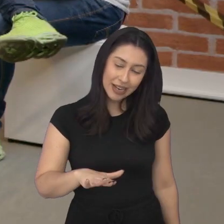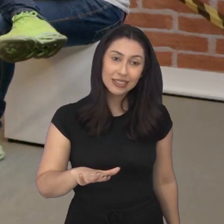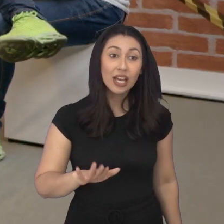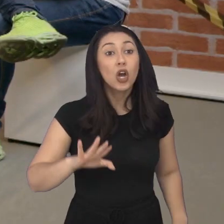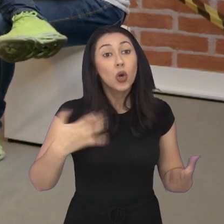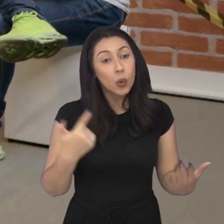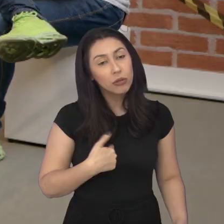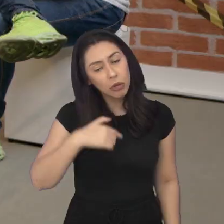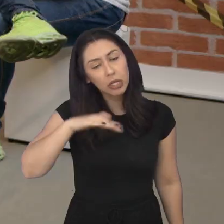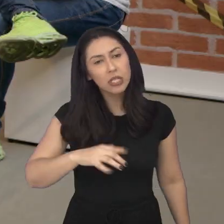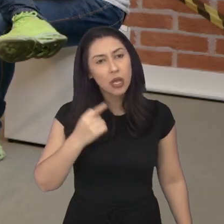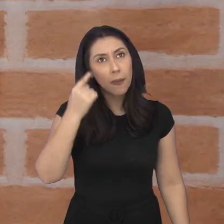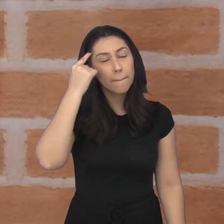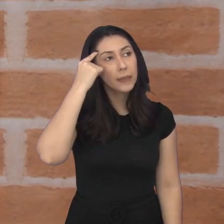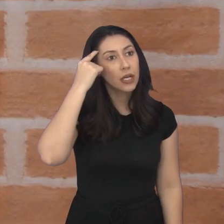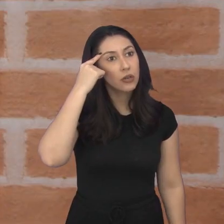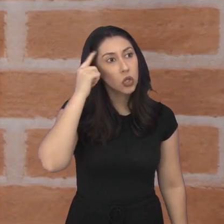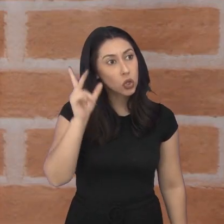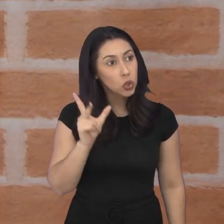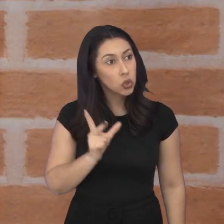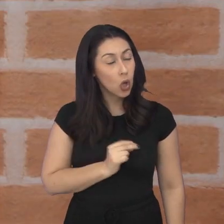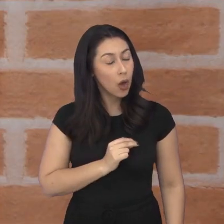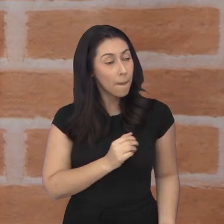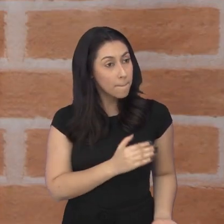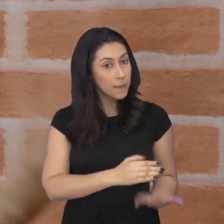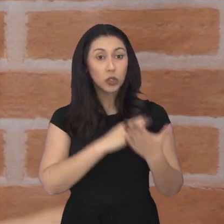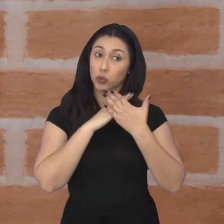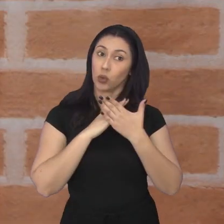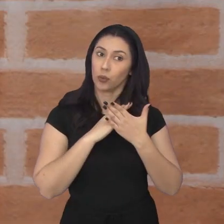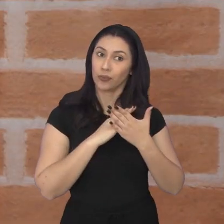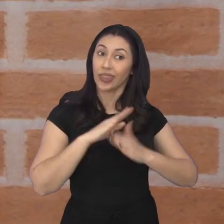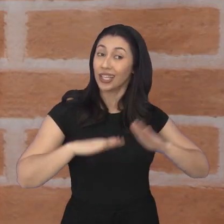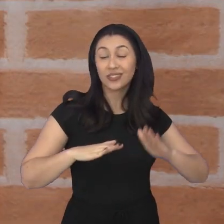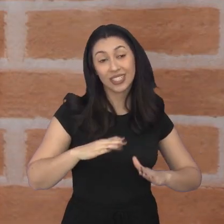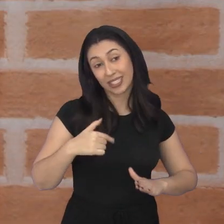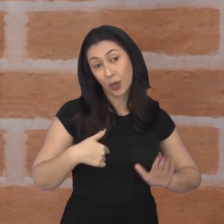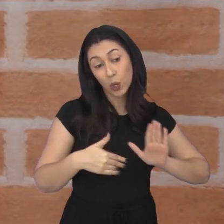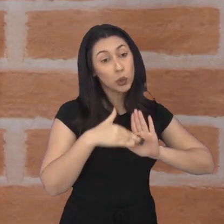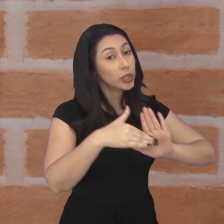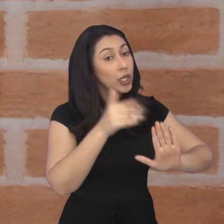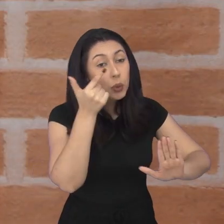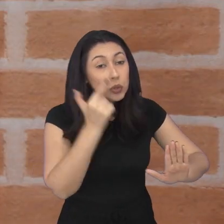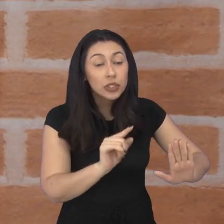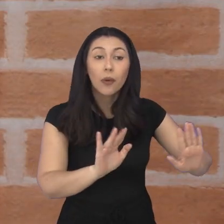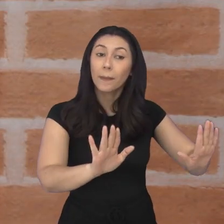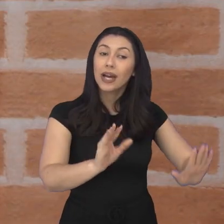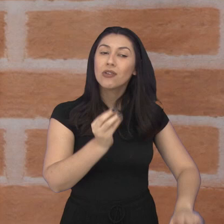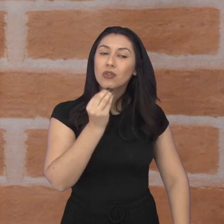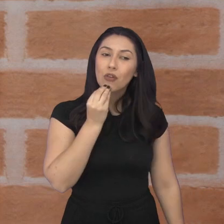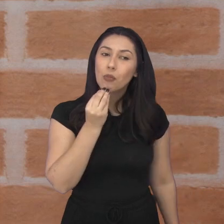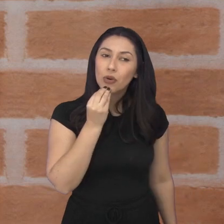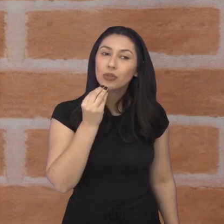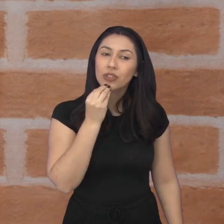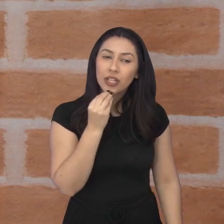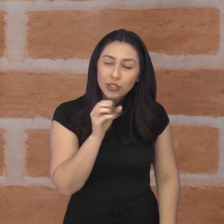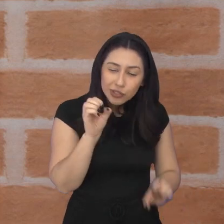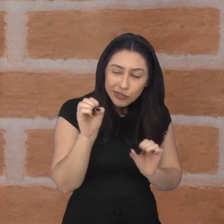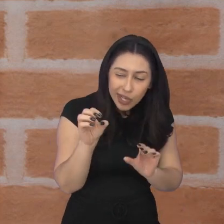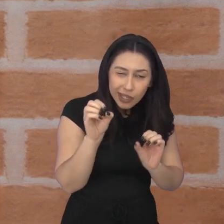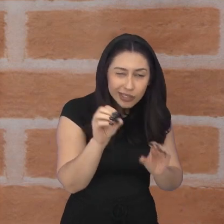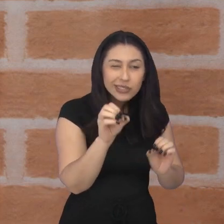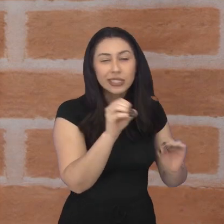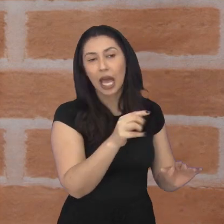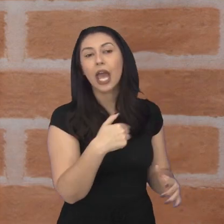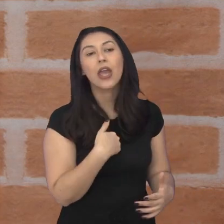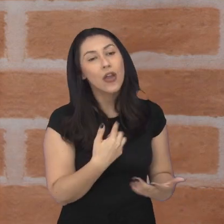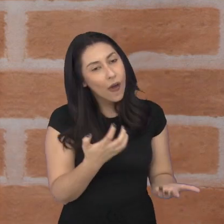pequena, eu escutava algumas coisas que eu falava, nossa, isso marcou a minha vida. Então pode ser que não marque a vida deles, mas é uma oportunidade que a gente tem de deixar essa sementinha. Eu